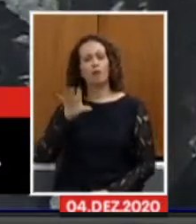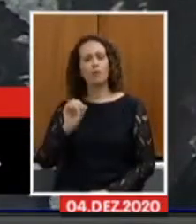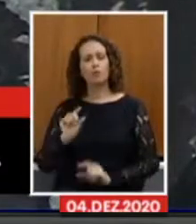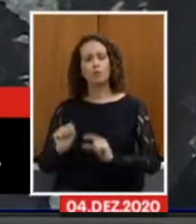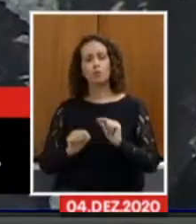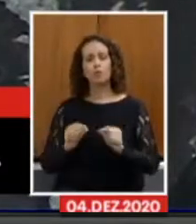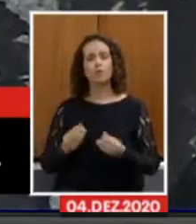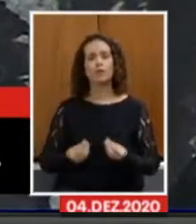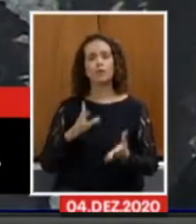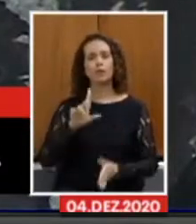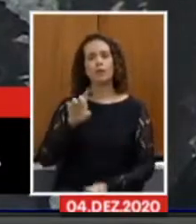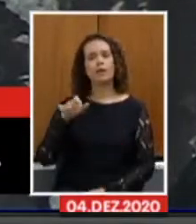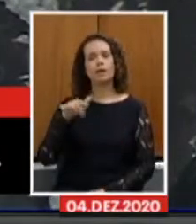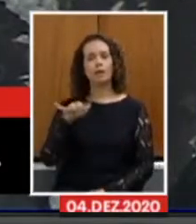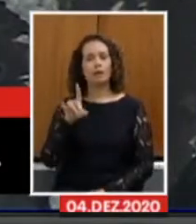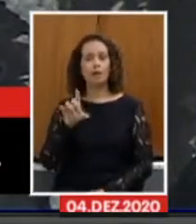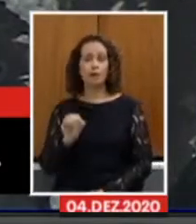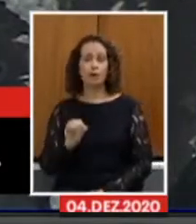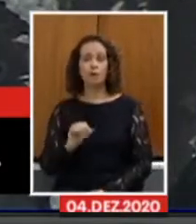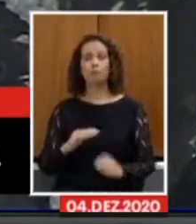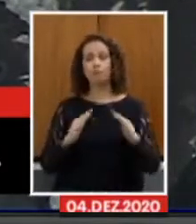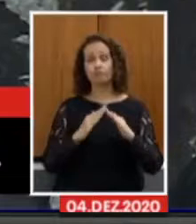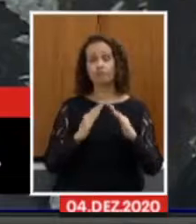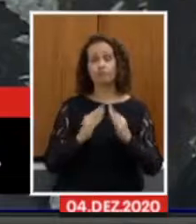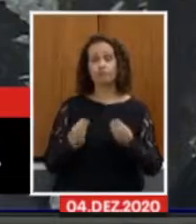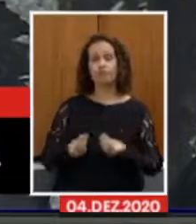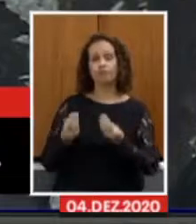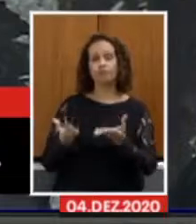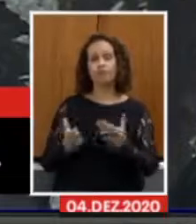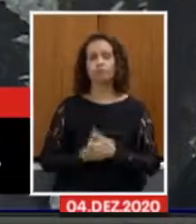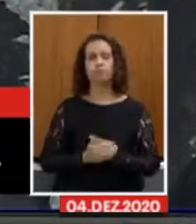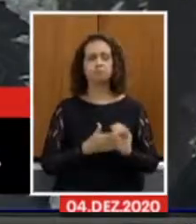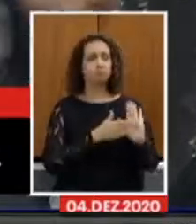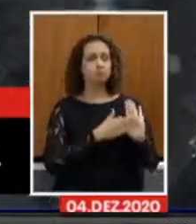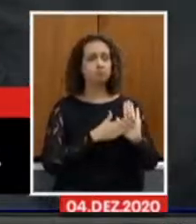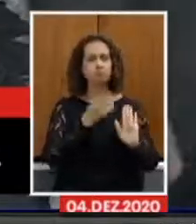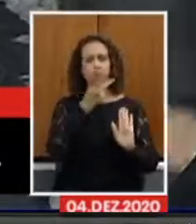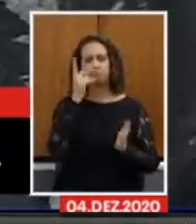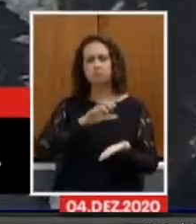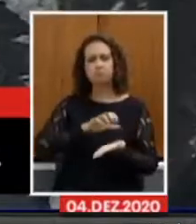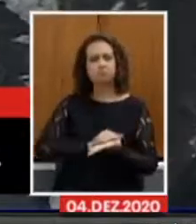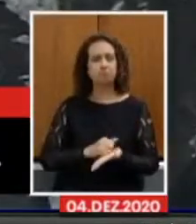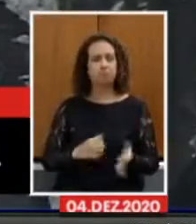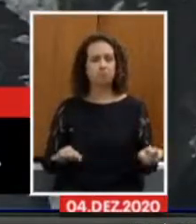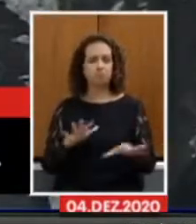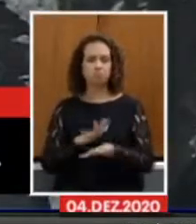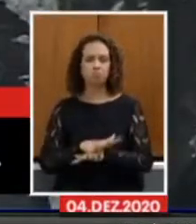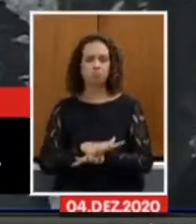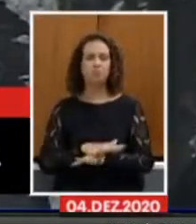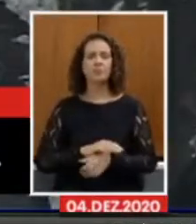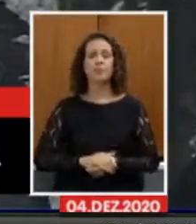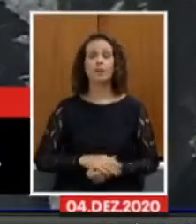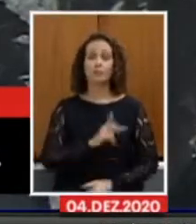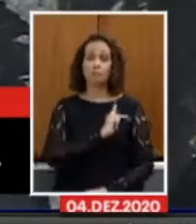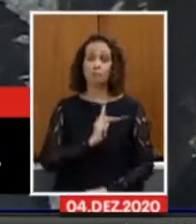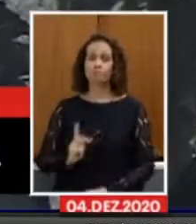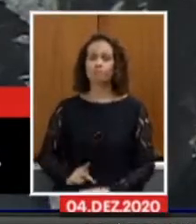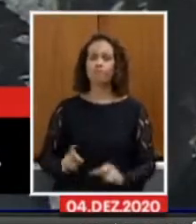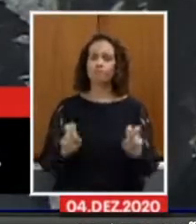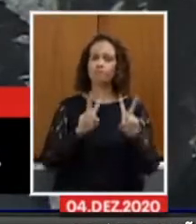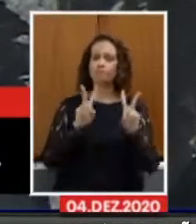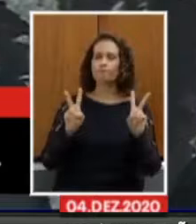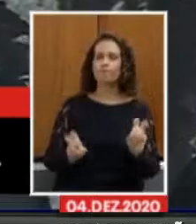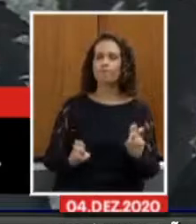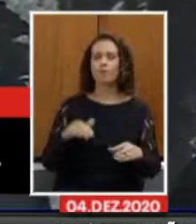município de Leandro Ferreira o imóvel que especifica. Em discussão, parecer, não há oradores inscritos, encerra essa discussão. A presidência vai submeter a matéria